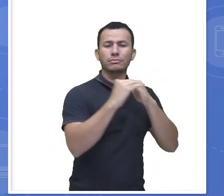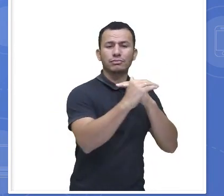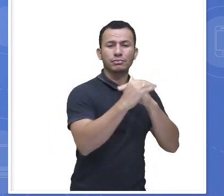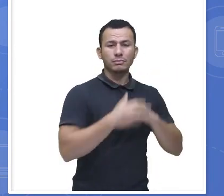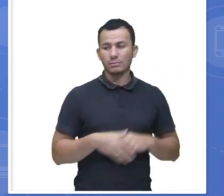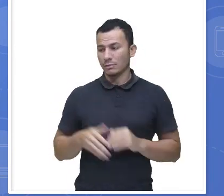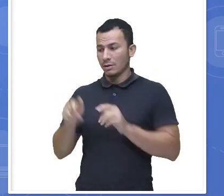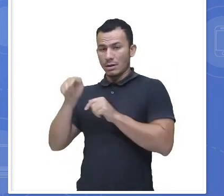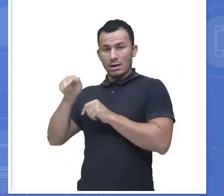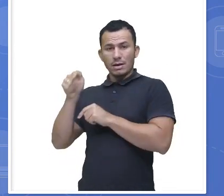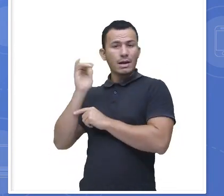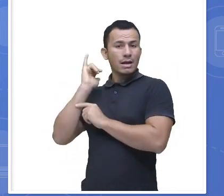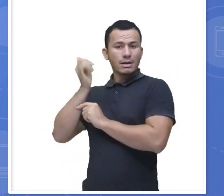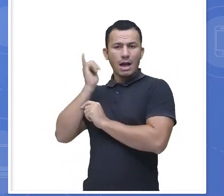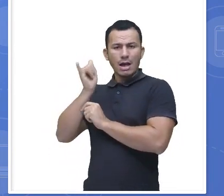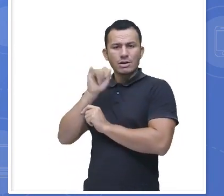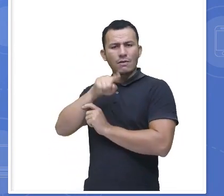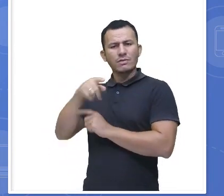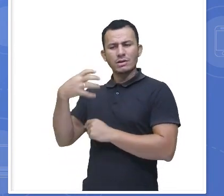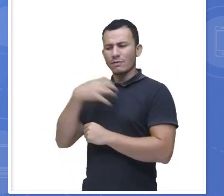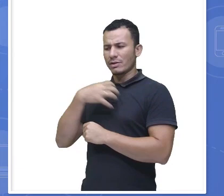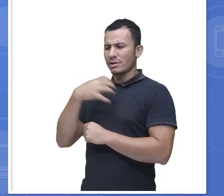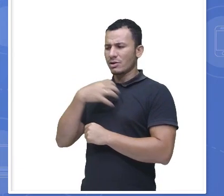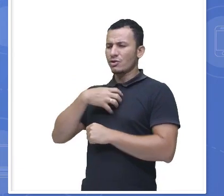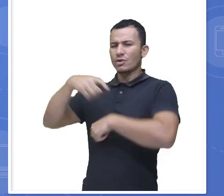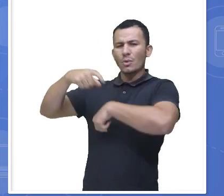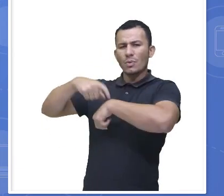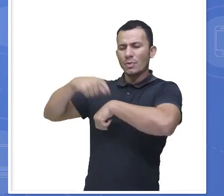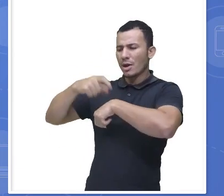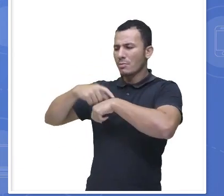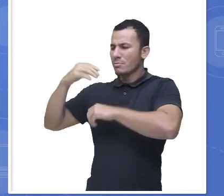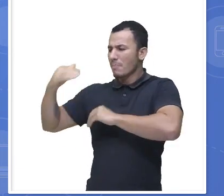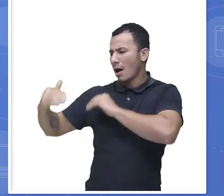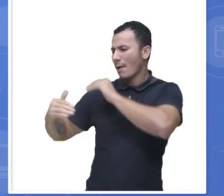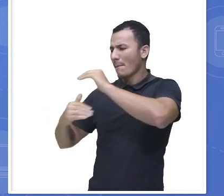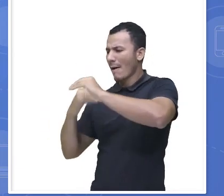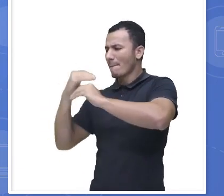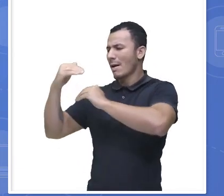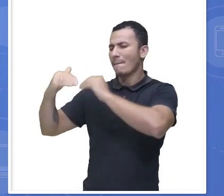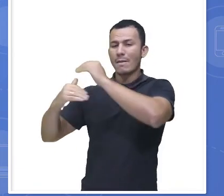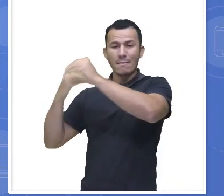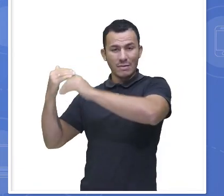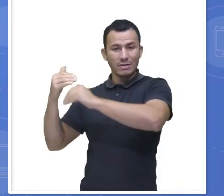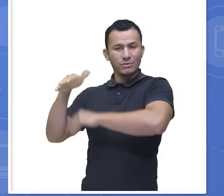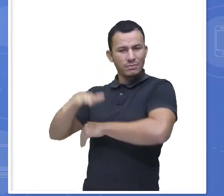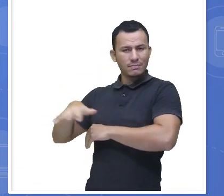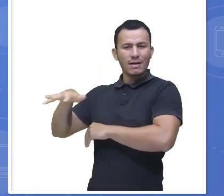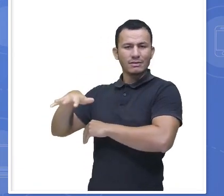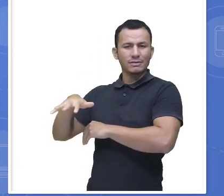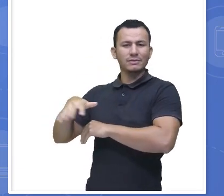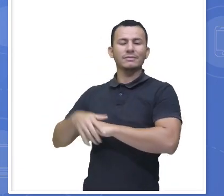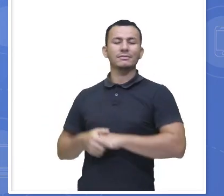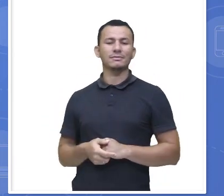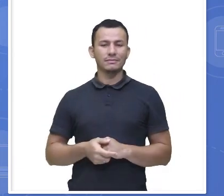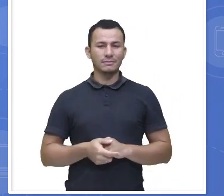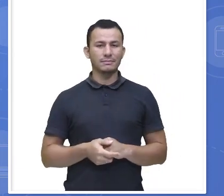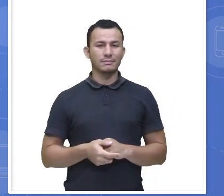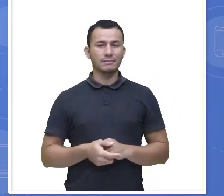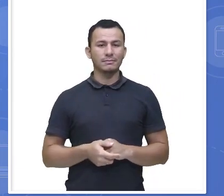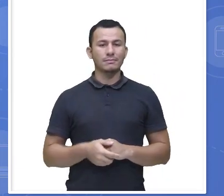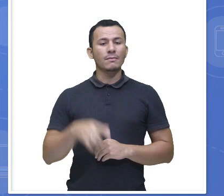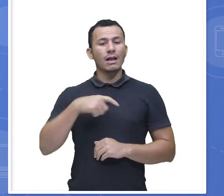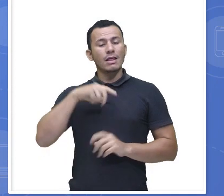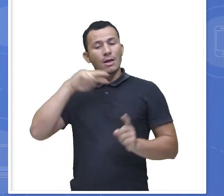vai sentir a presença da passagem do tempo, certo? Então, vamos ver os